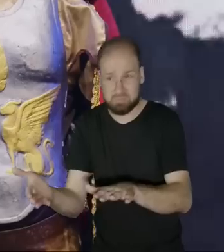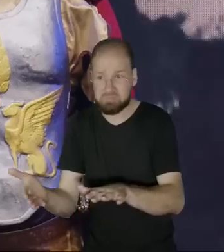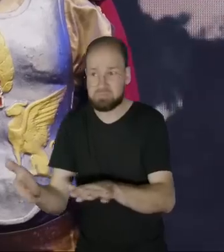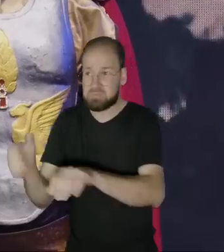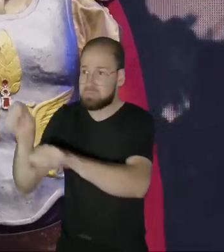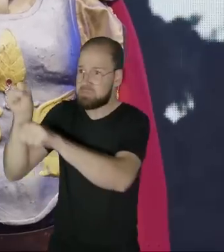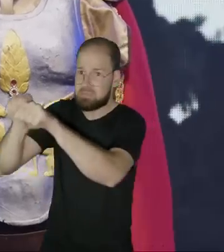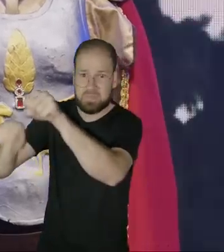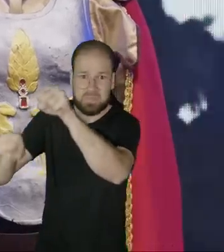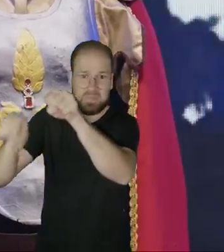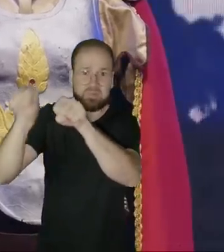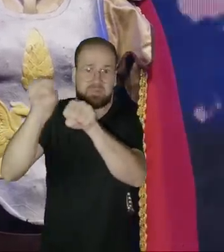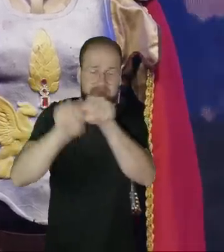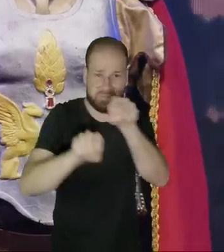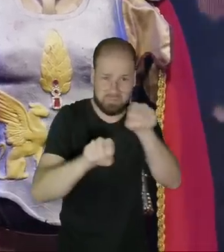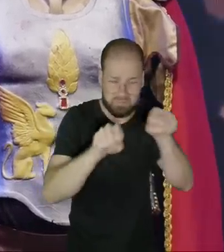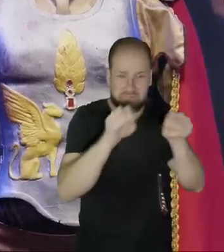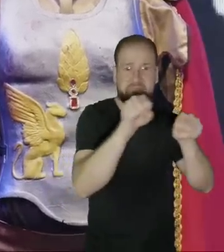assassinados